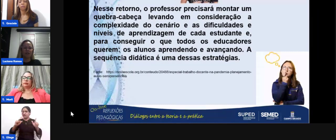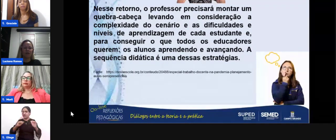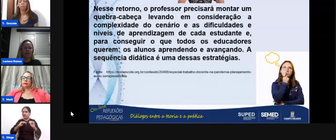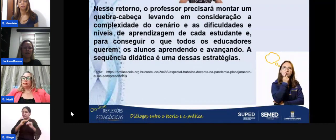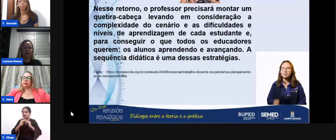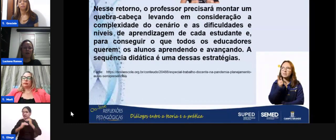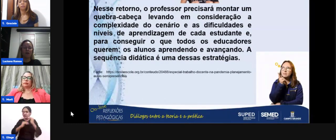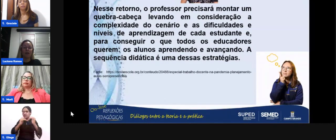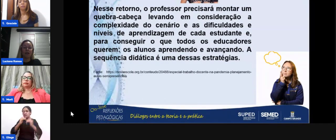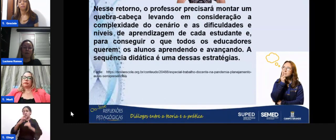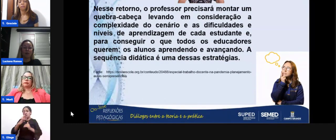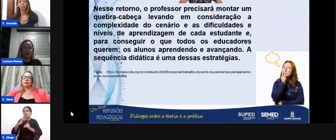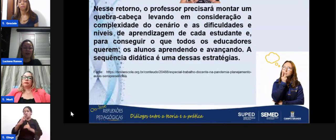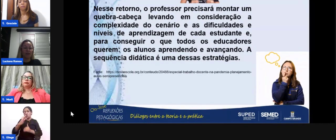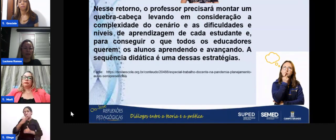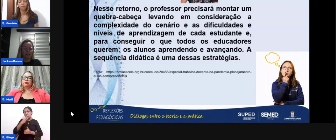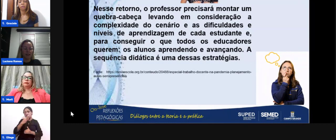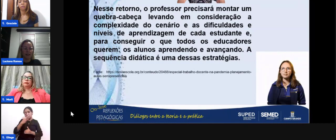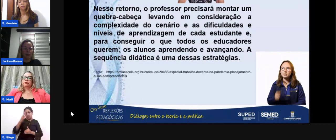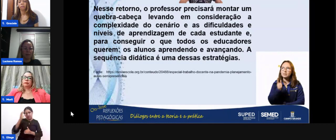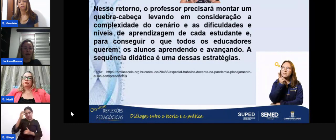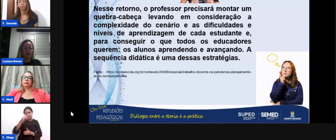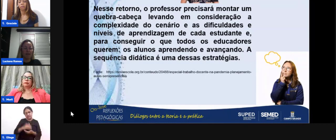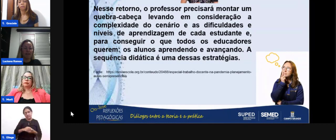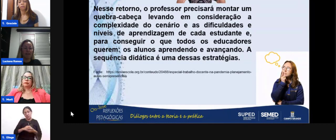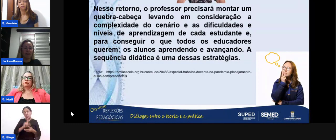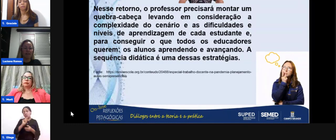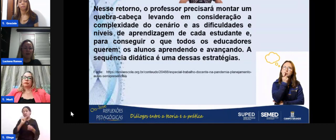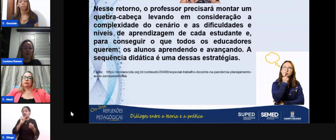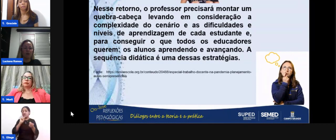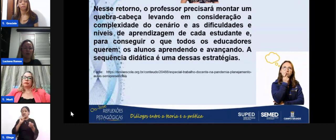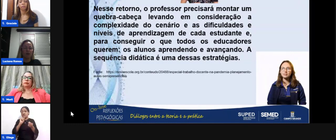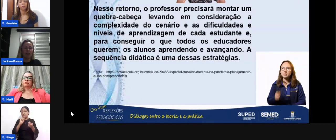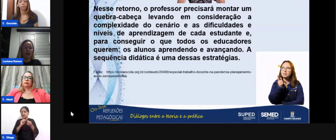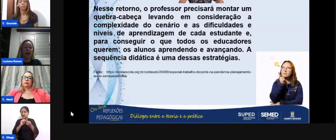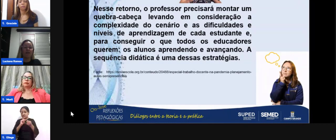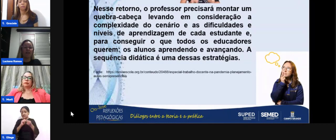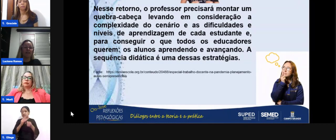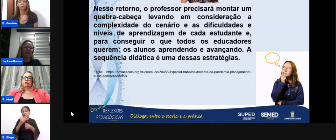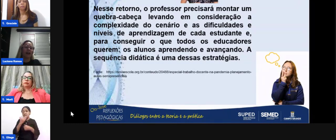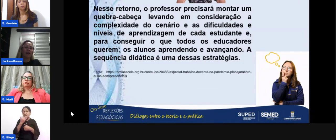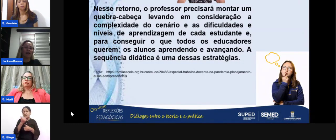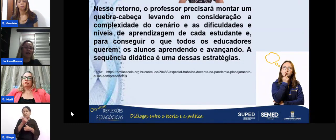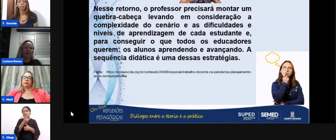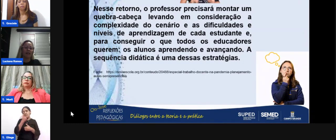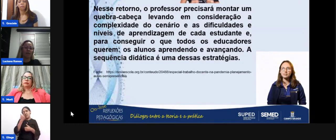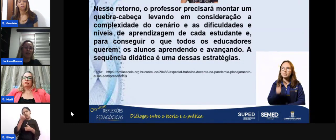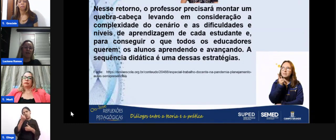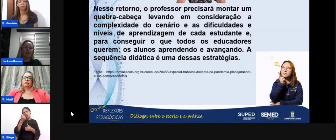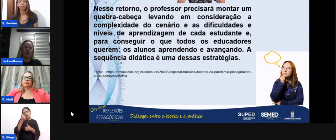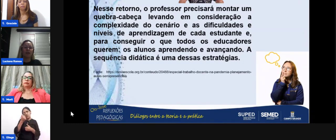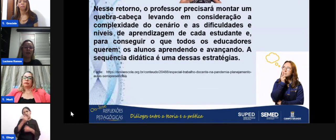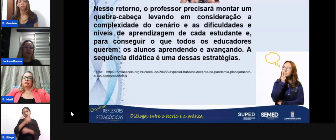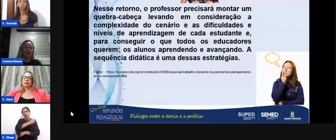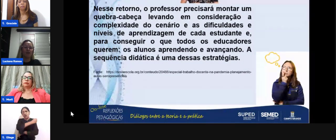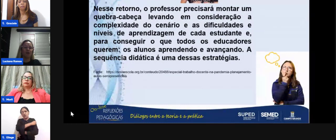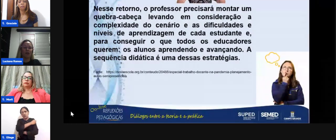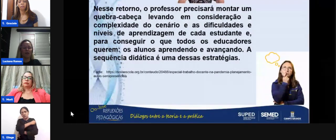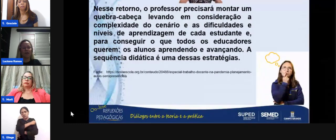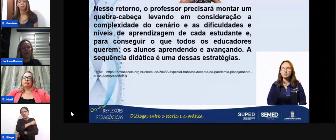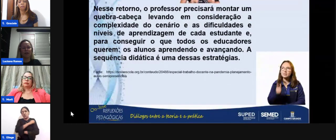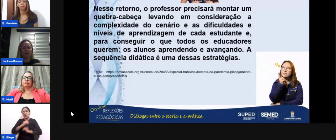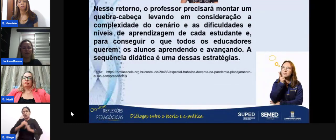dessa situação, o que ele poderia fazer para fazer esses alunos avançarem, mesmo que em níveis